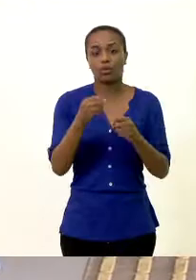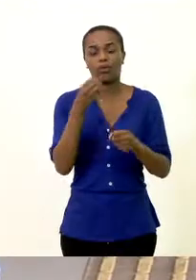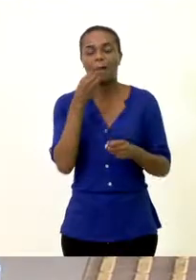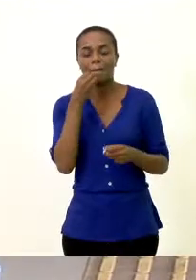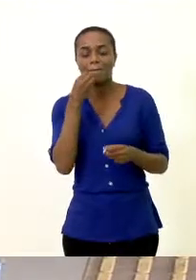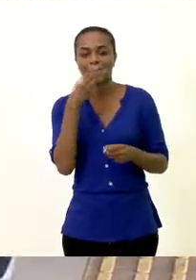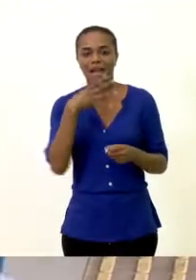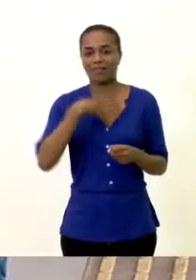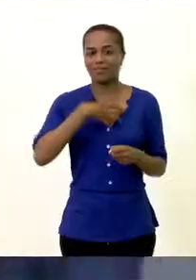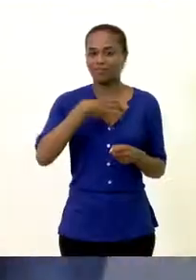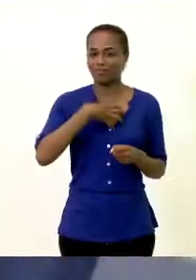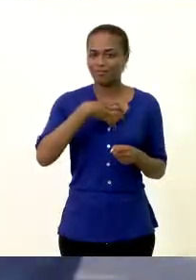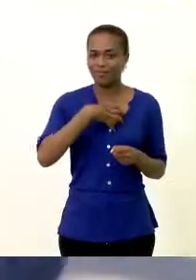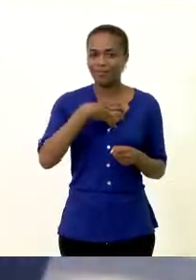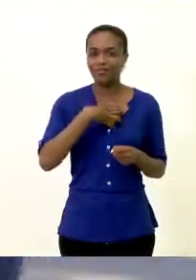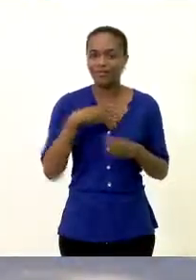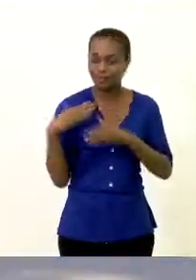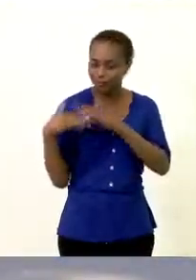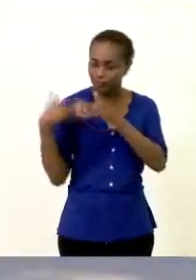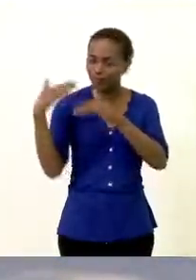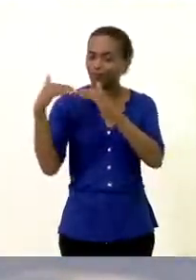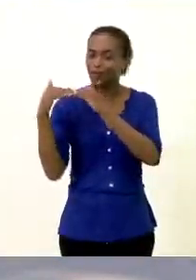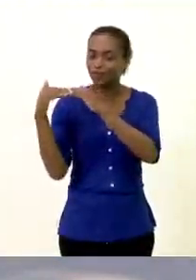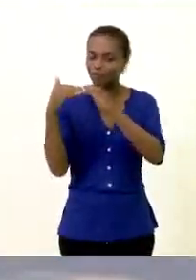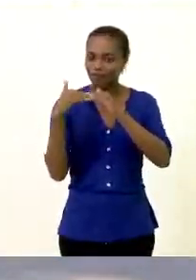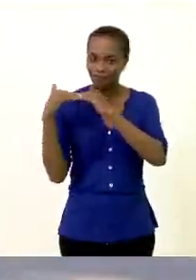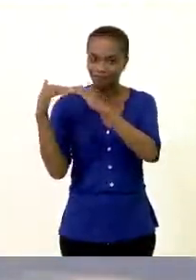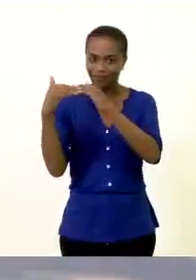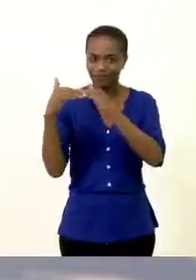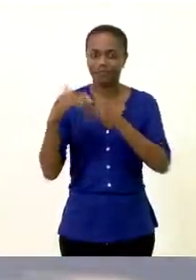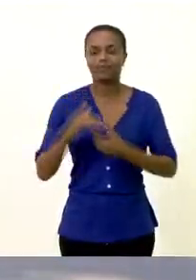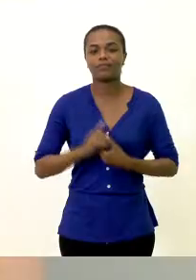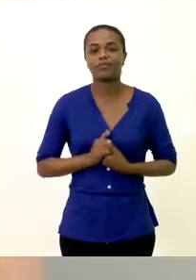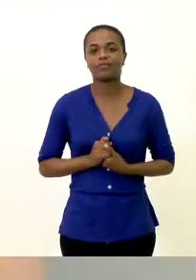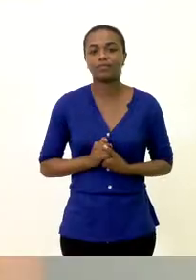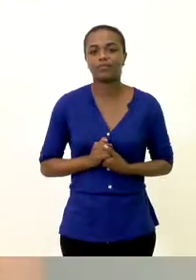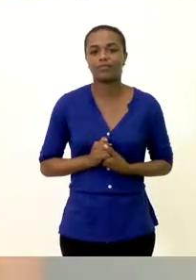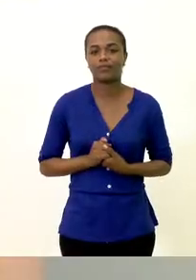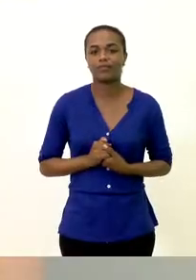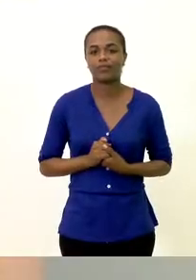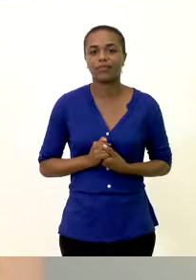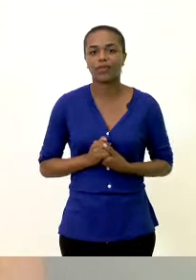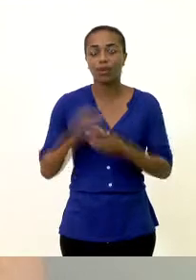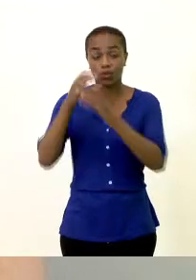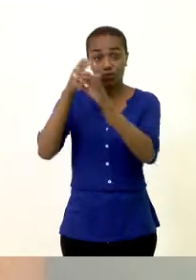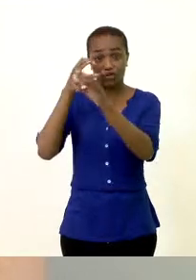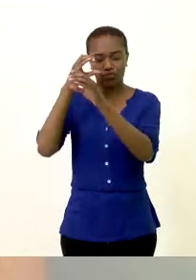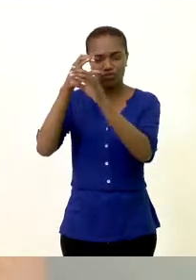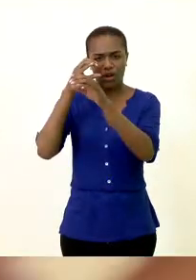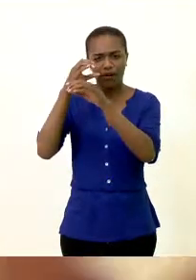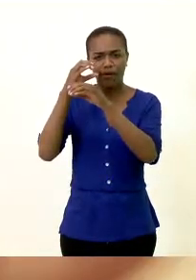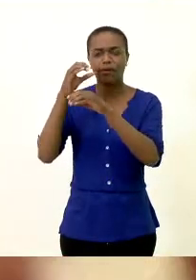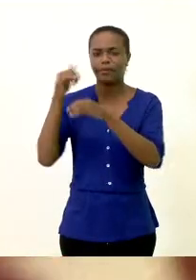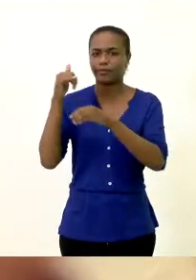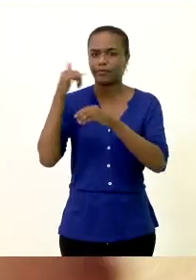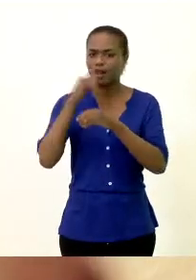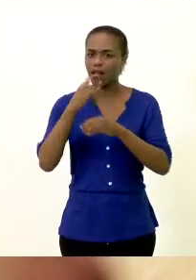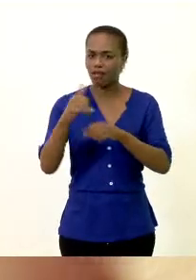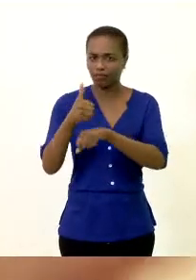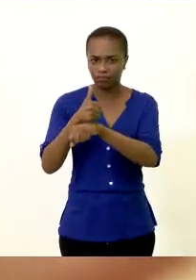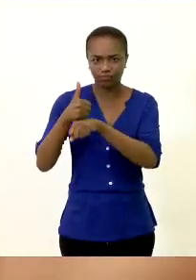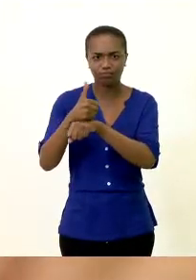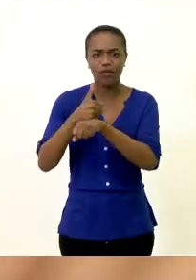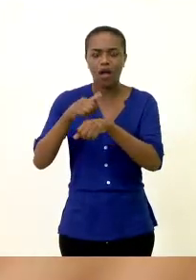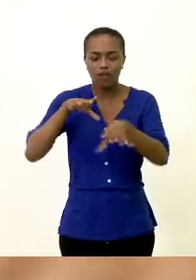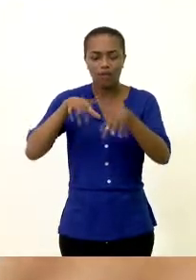todos se sintam bem e se desenvolvam de maneira integral. O engenheiro eletricista formado pelo